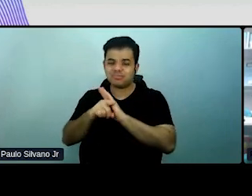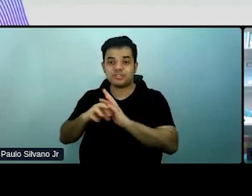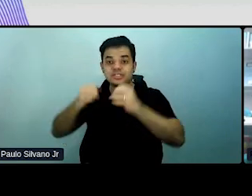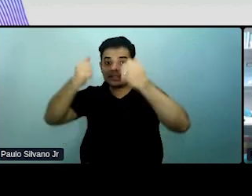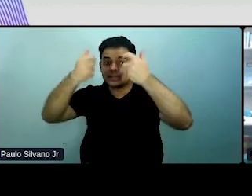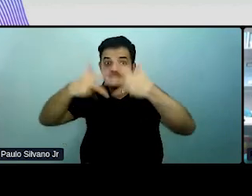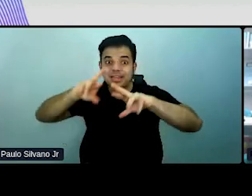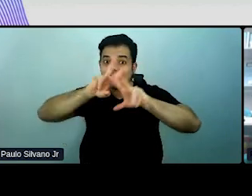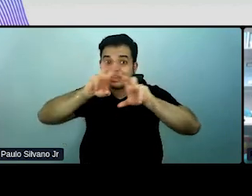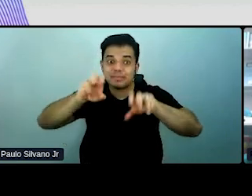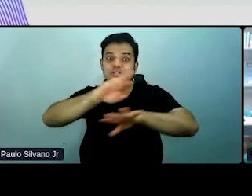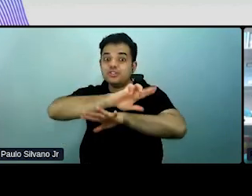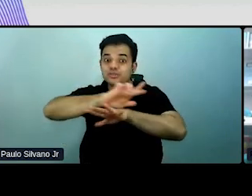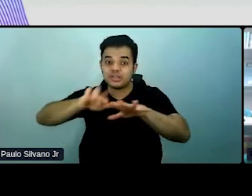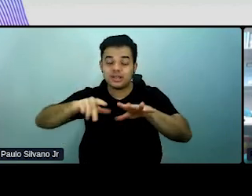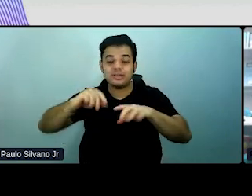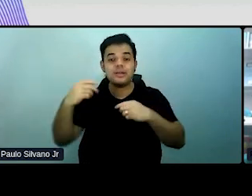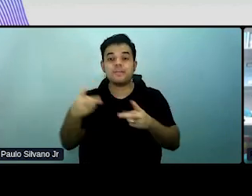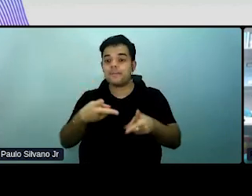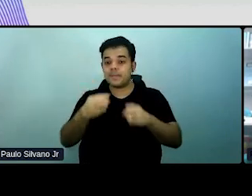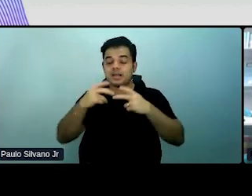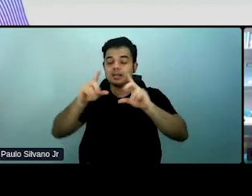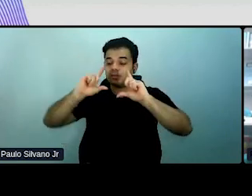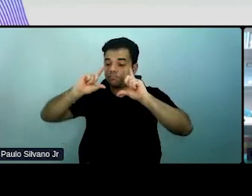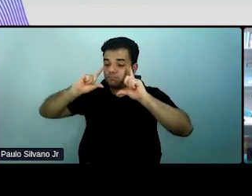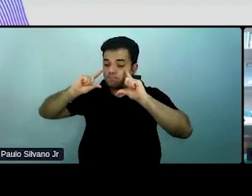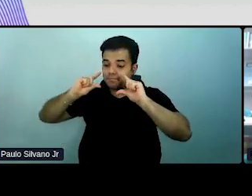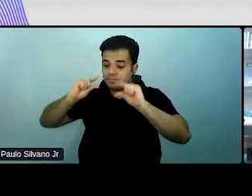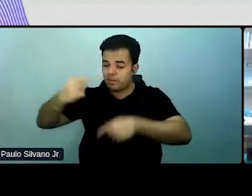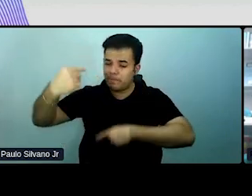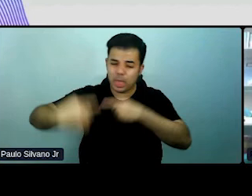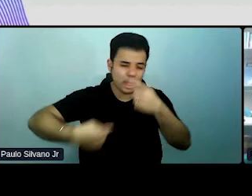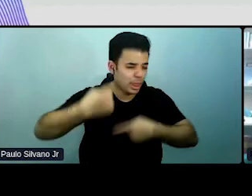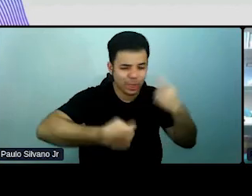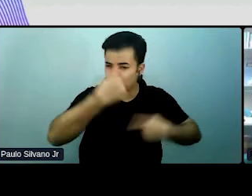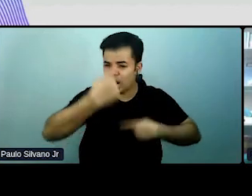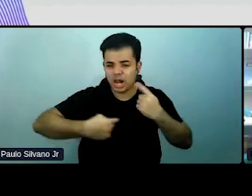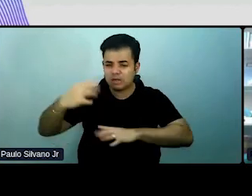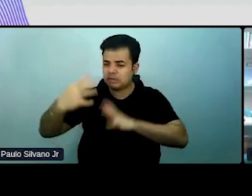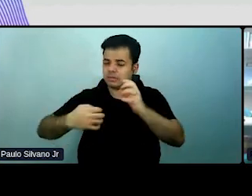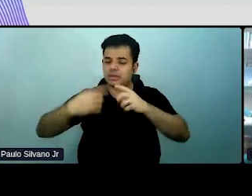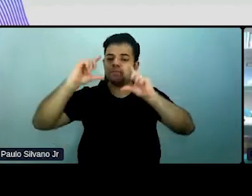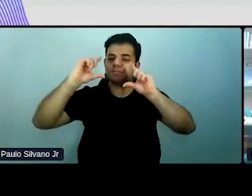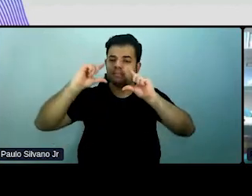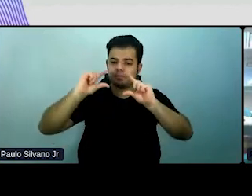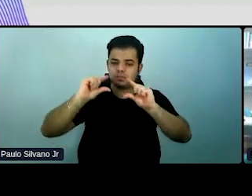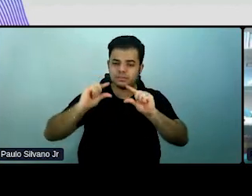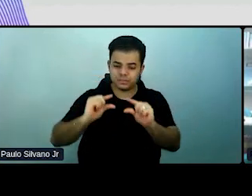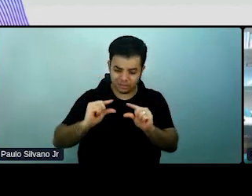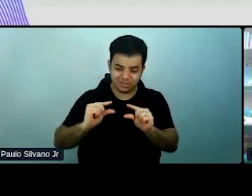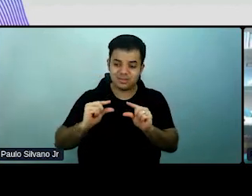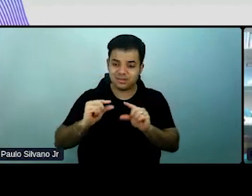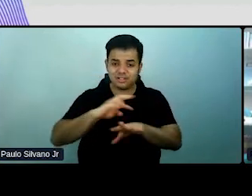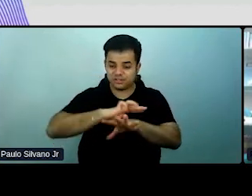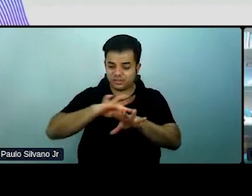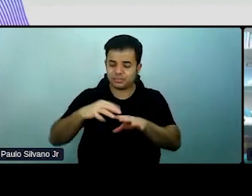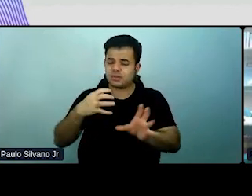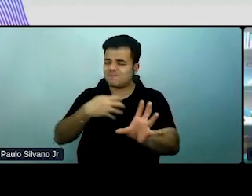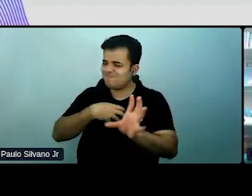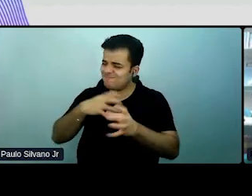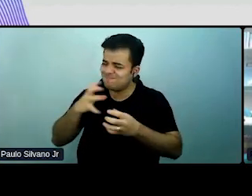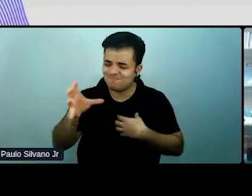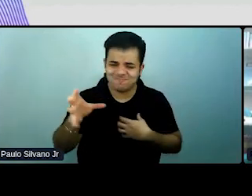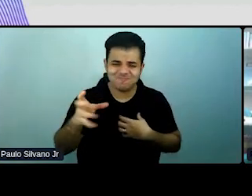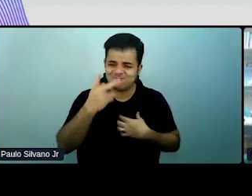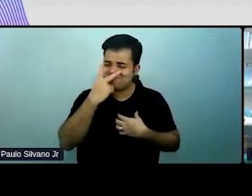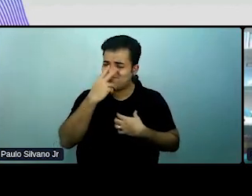diversidade, a gente percebe uma redução de conflitos dentro da empresa, porque a gente desenvolve empatia, a gente desenvolve o olhar para o outro, a